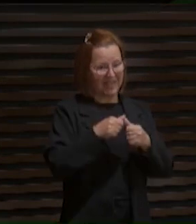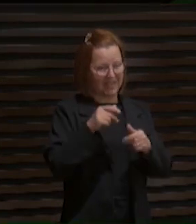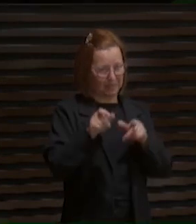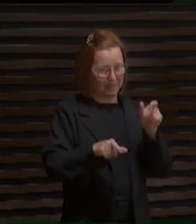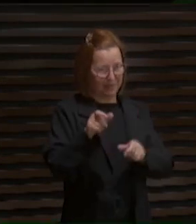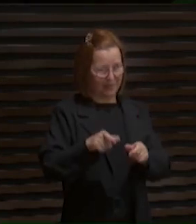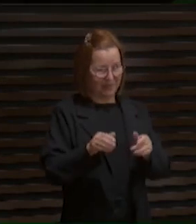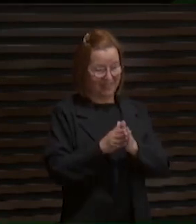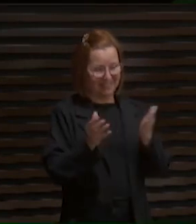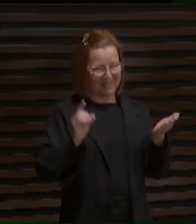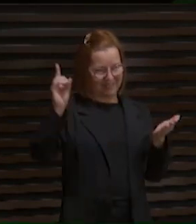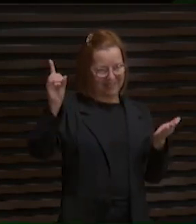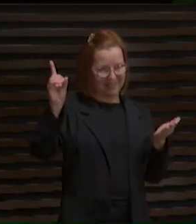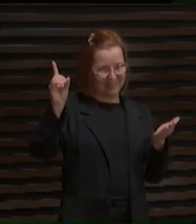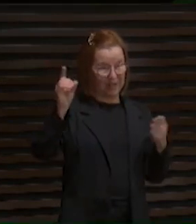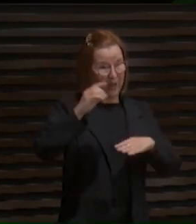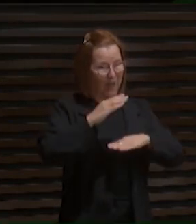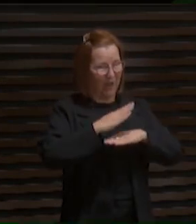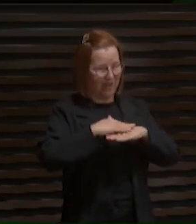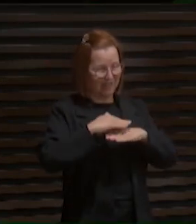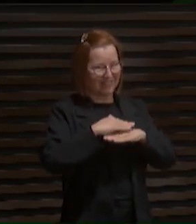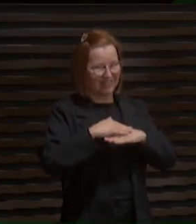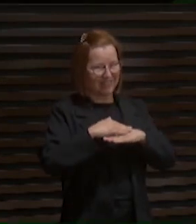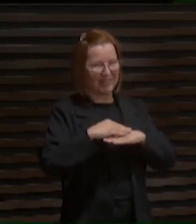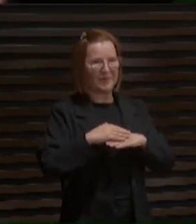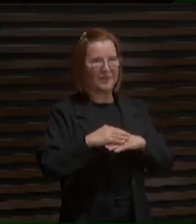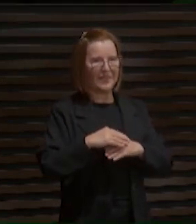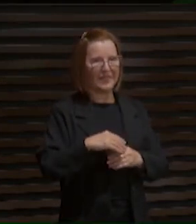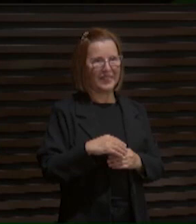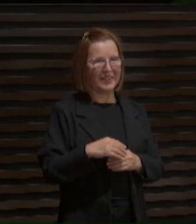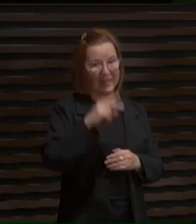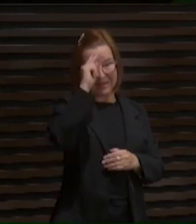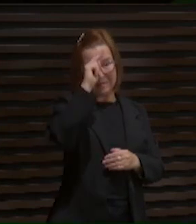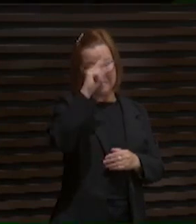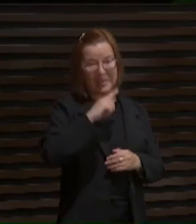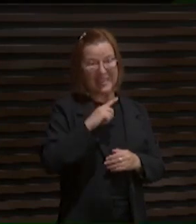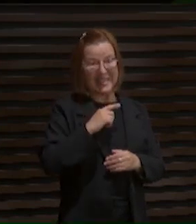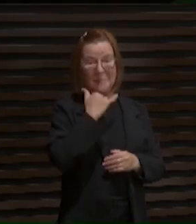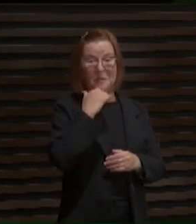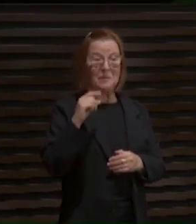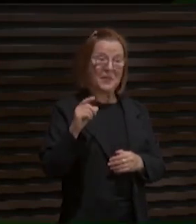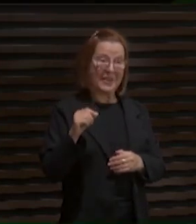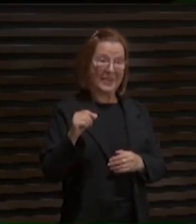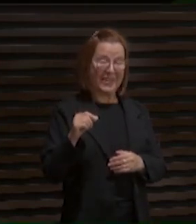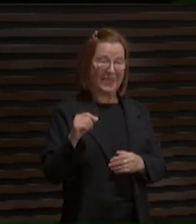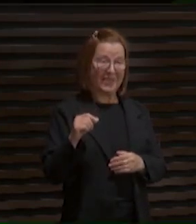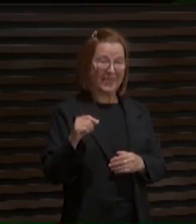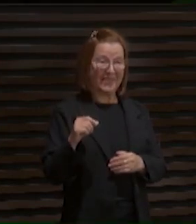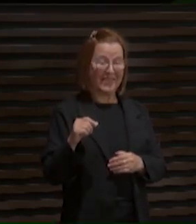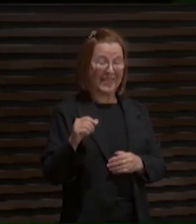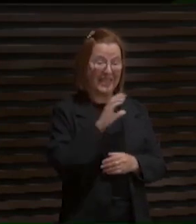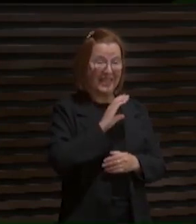as Escrituras consolam, lembrando do tamanho do perdão que nós recebemos e de quão Cristo está perto de